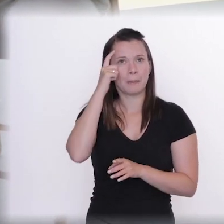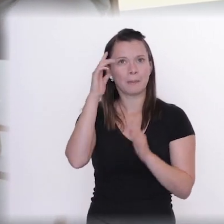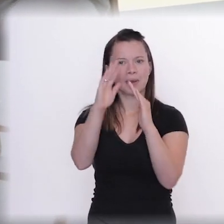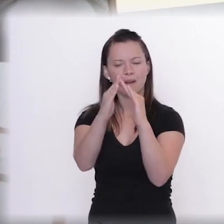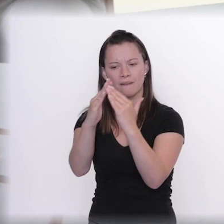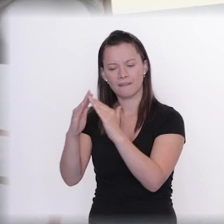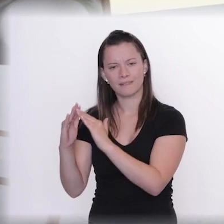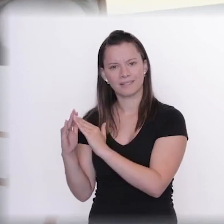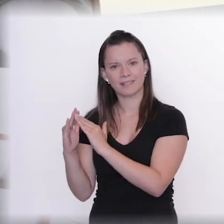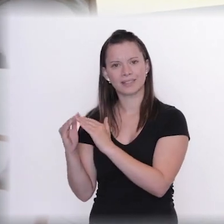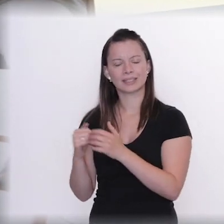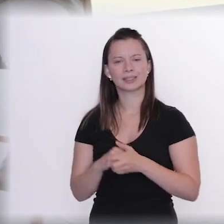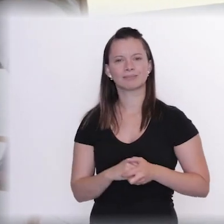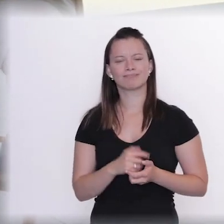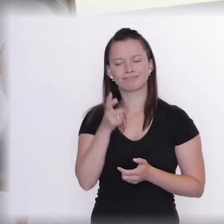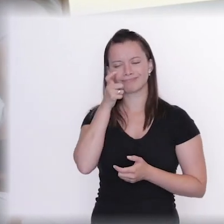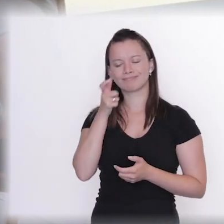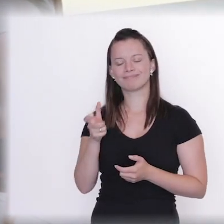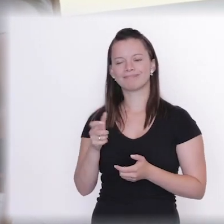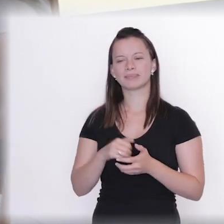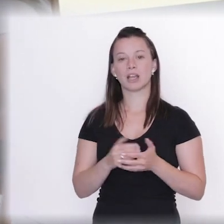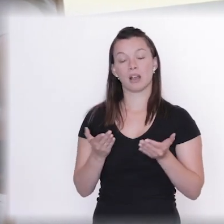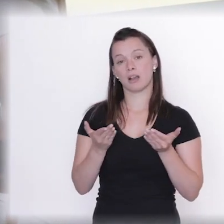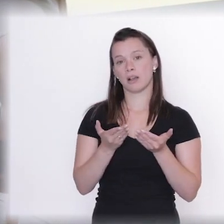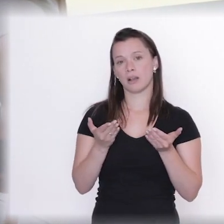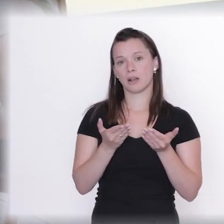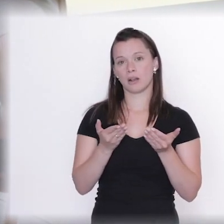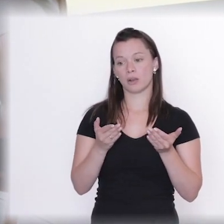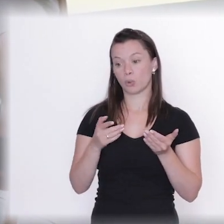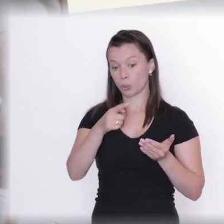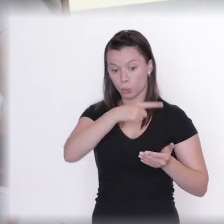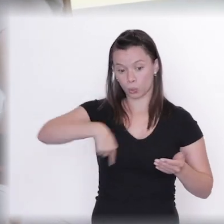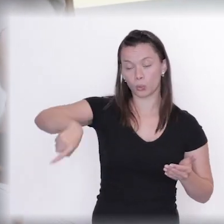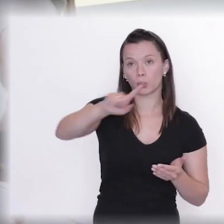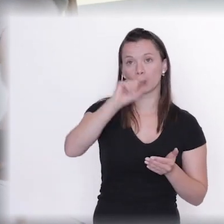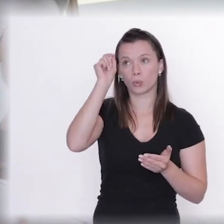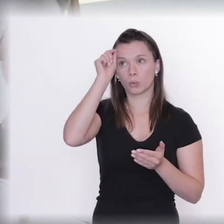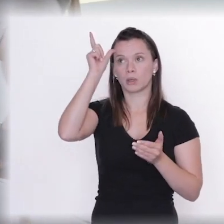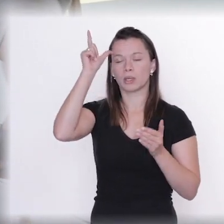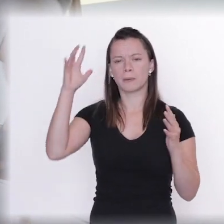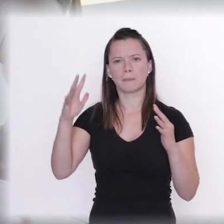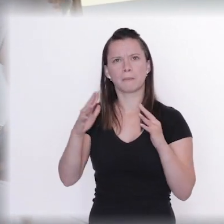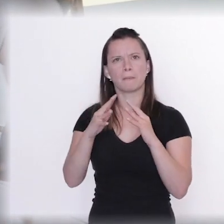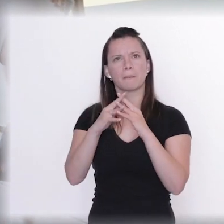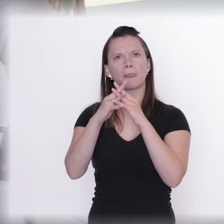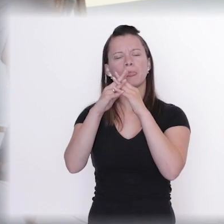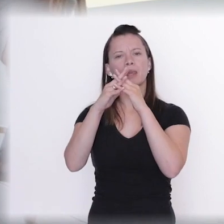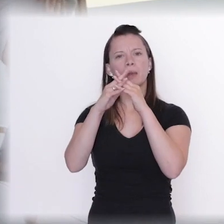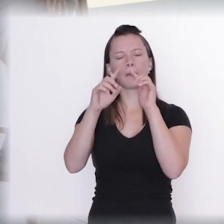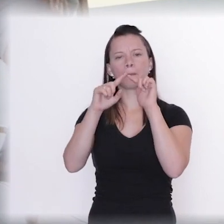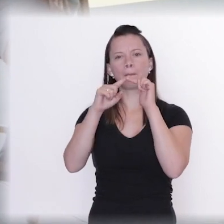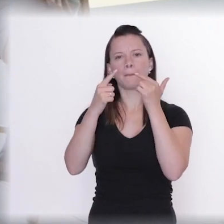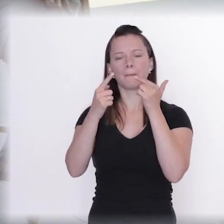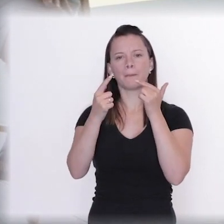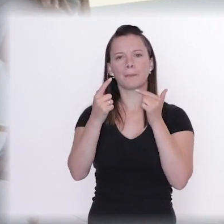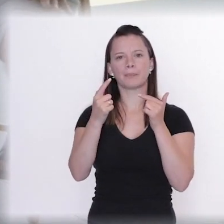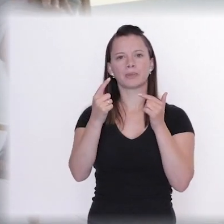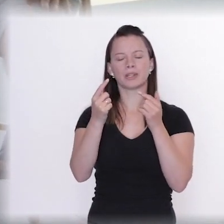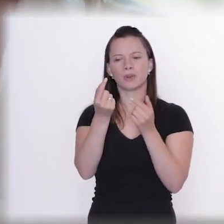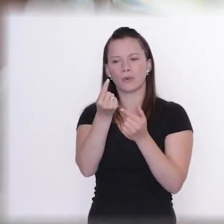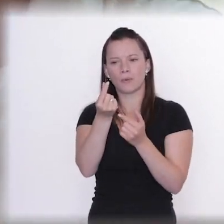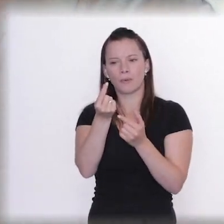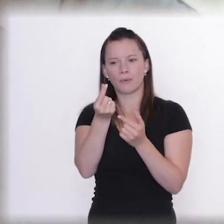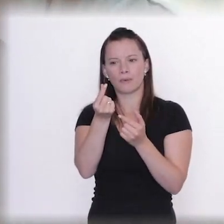interessante. Agora, essa complexidade cultural, de maneira nenhuma, anula a sua precariedade econômica,